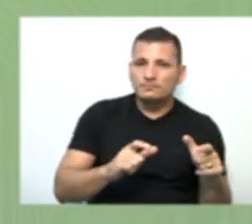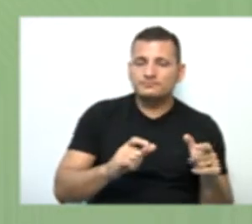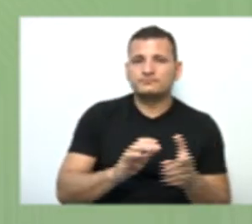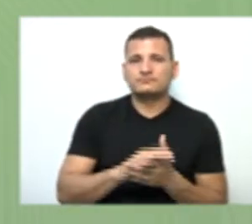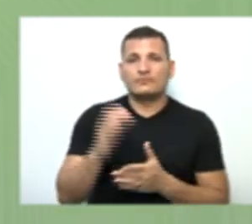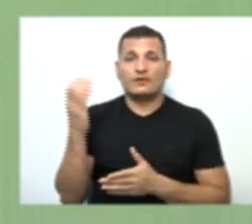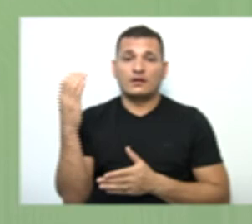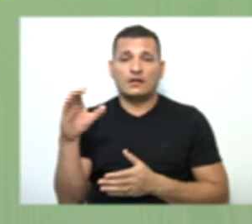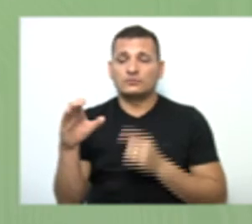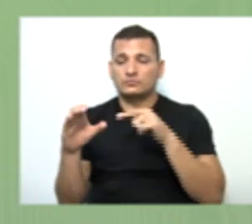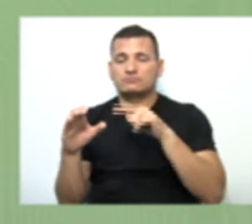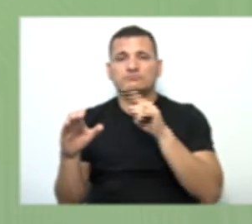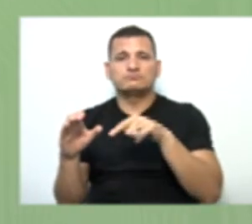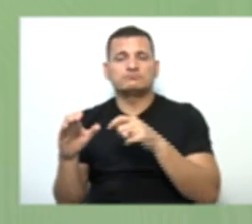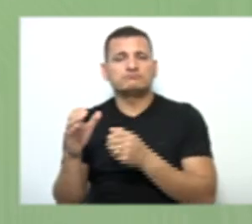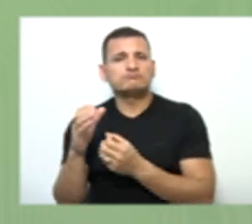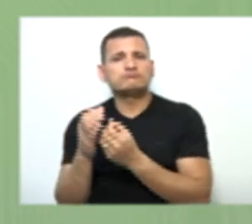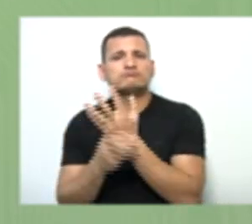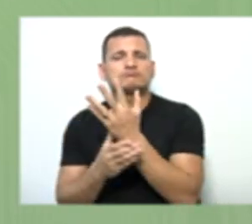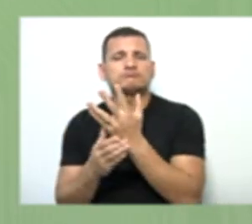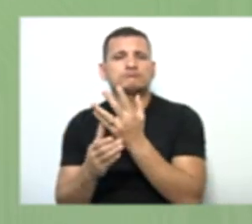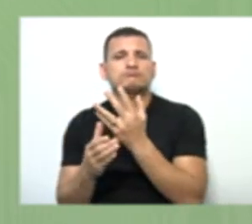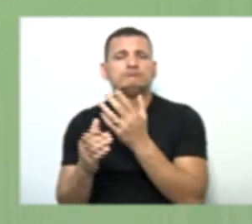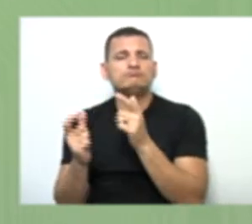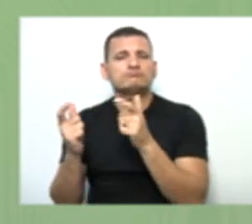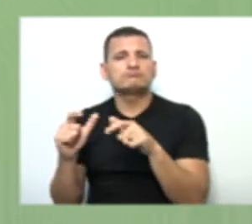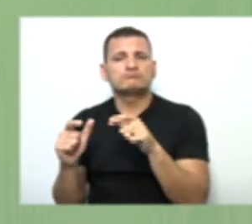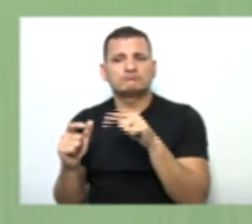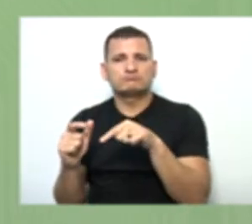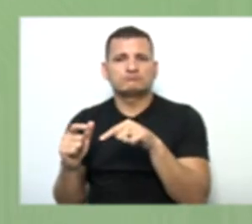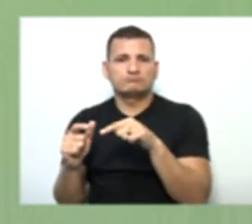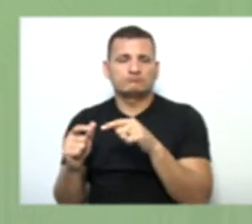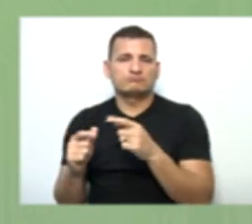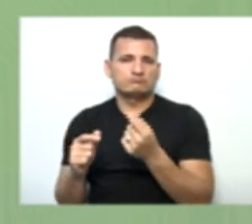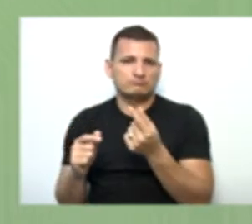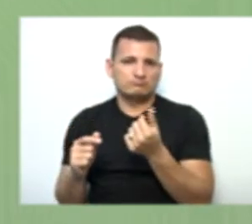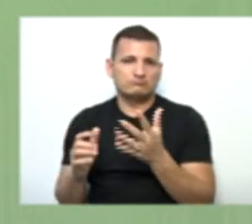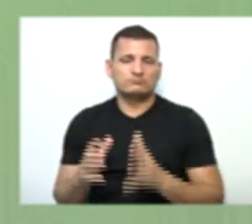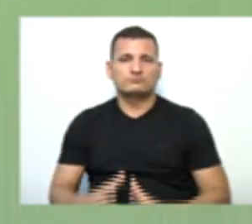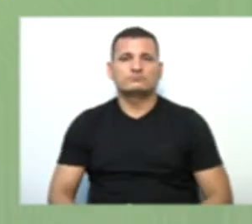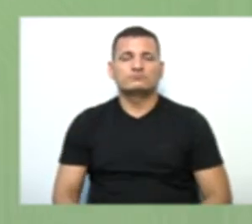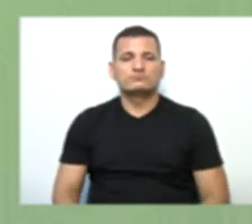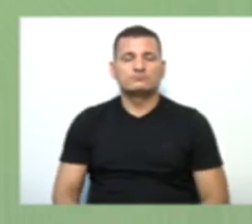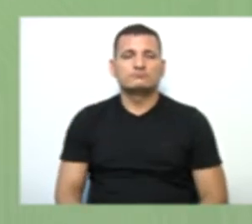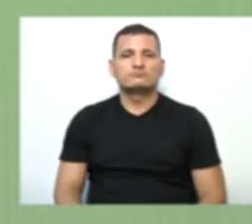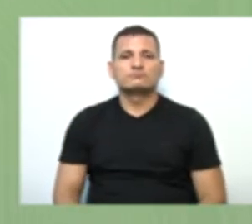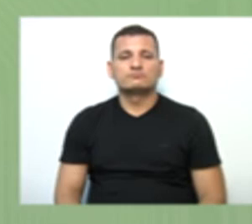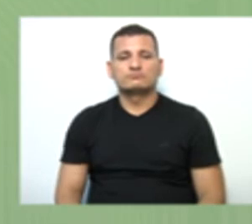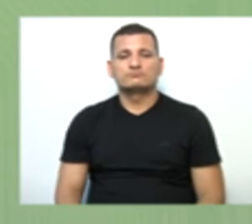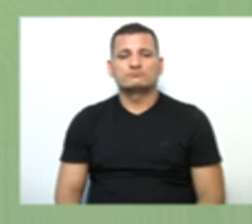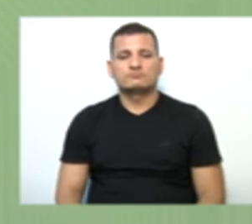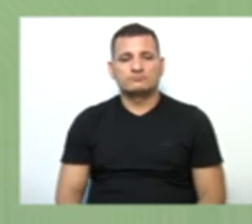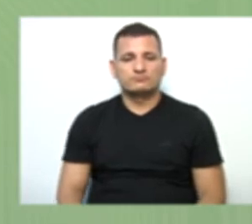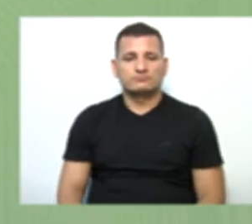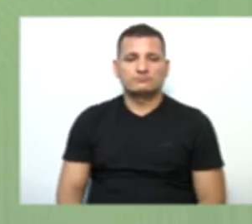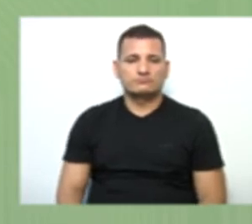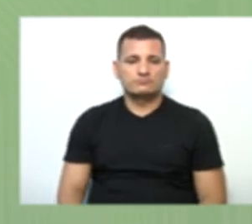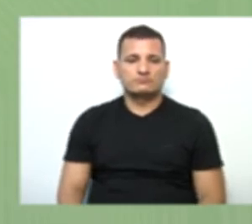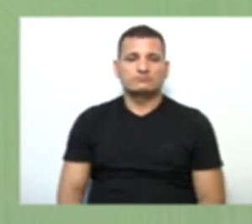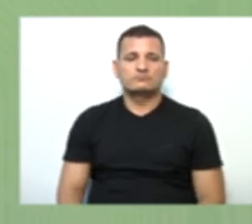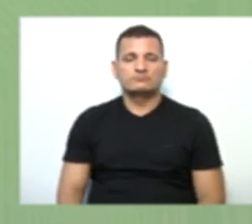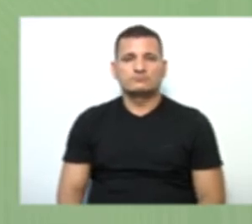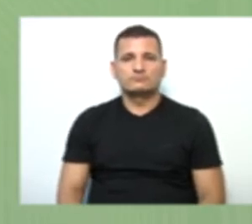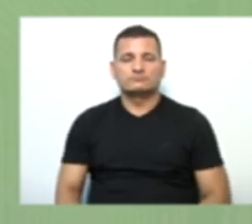a origem do recurso. Certo? É isso aí, pessoal.